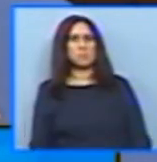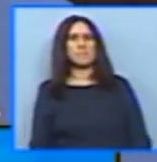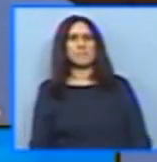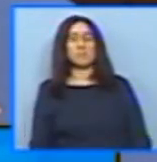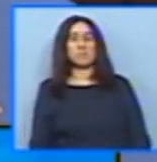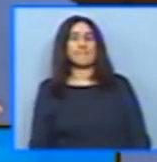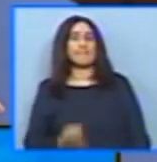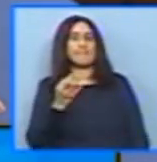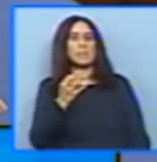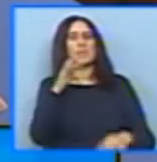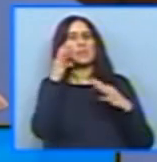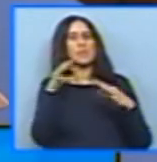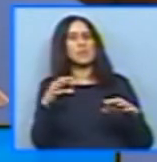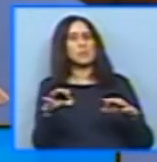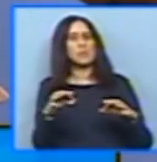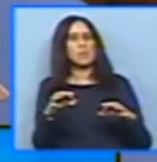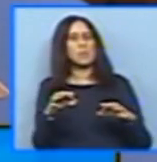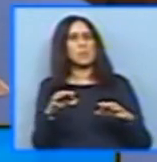sujeitos, naturalmente,